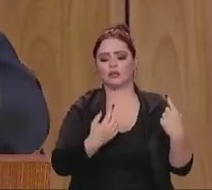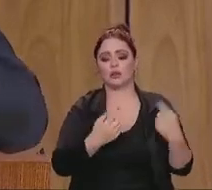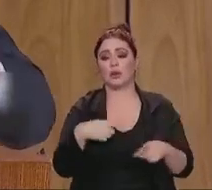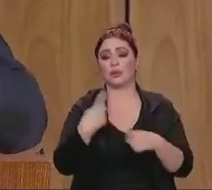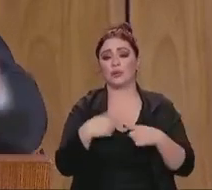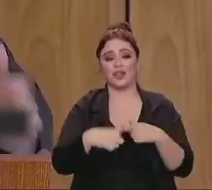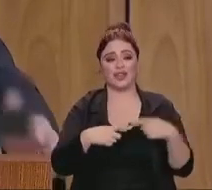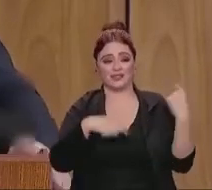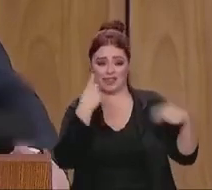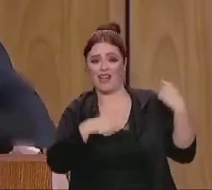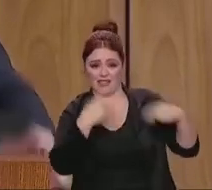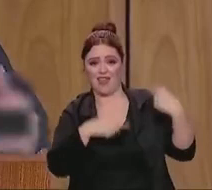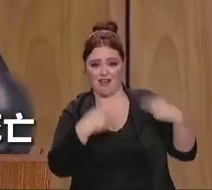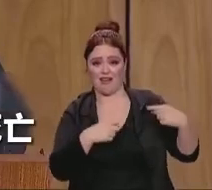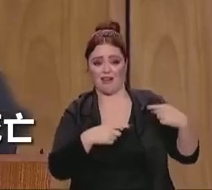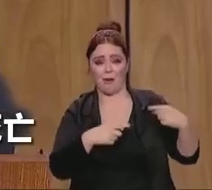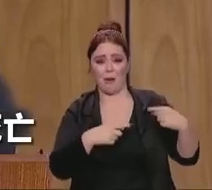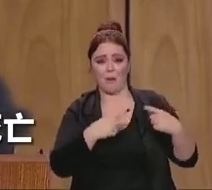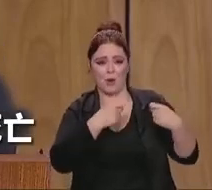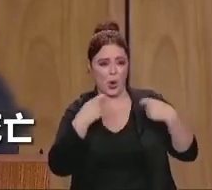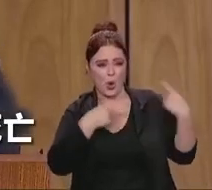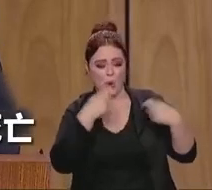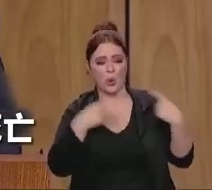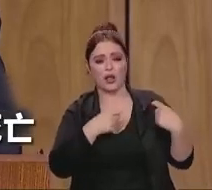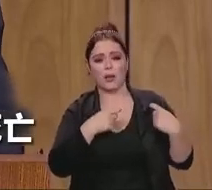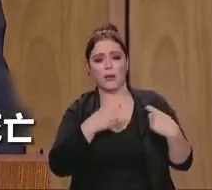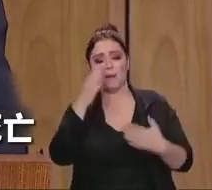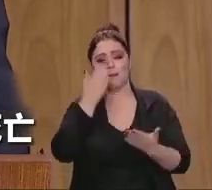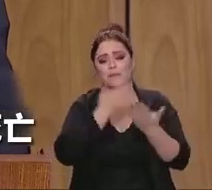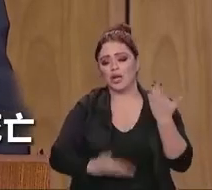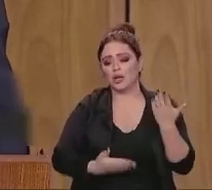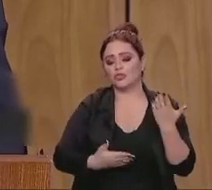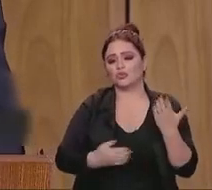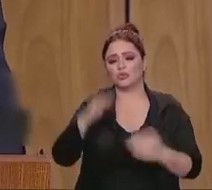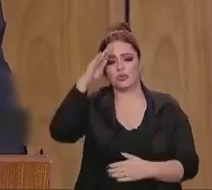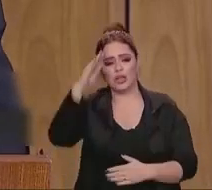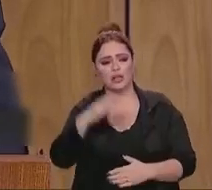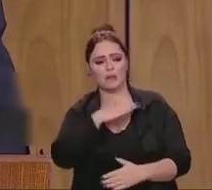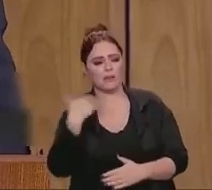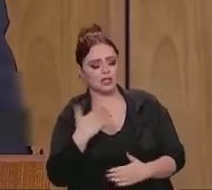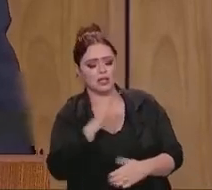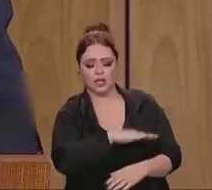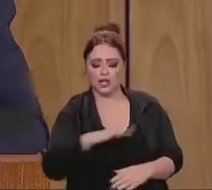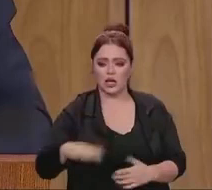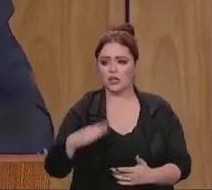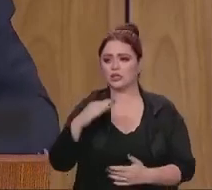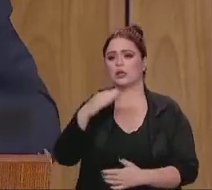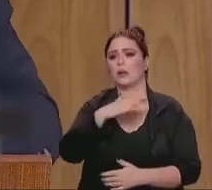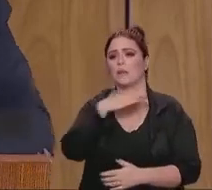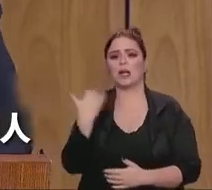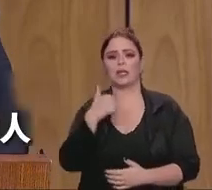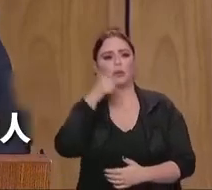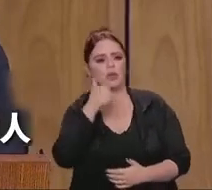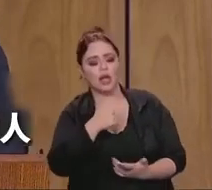normalmente, morre soldado que está em batalha. Mas o bloqueio mata criança, mata mulheres, mata pessoas que não têm nada a